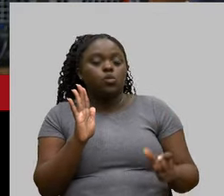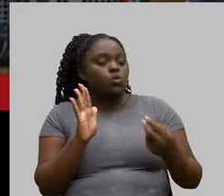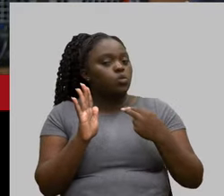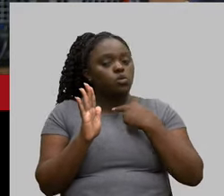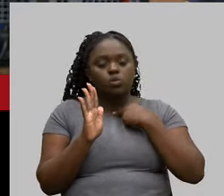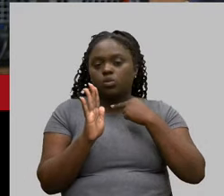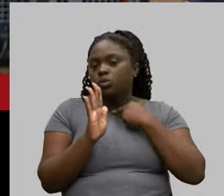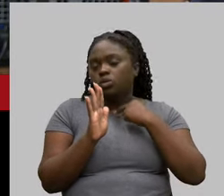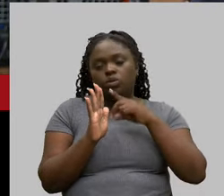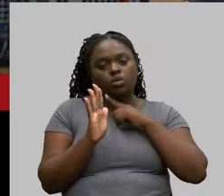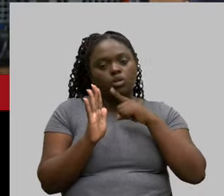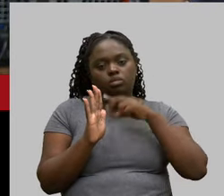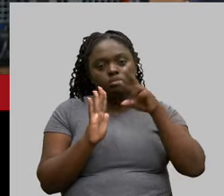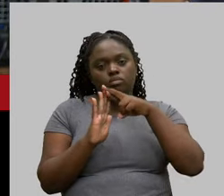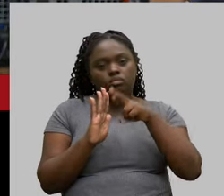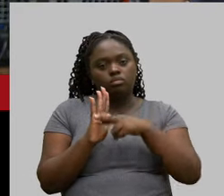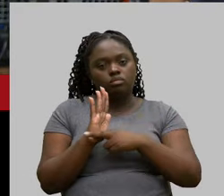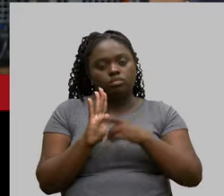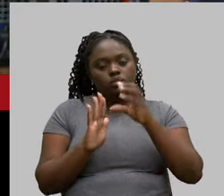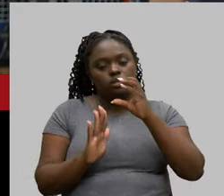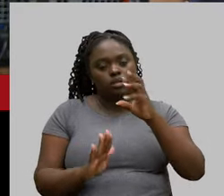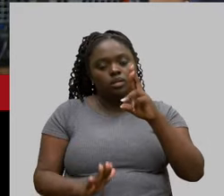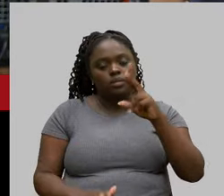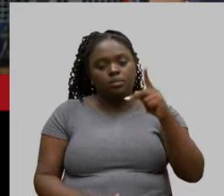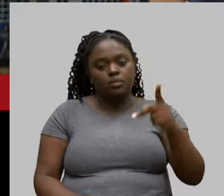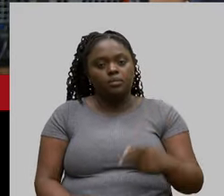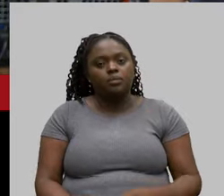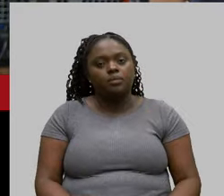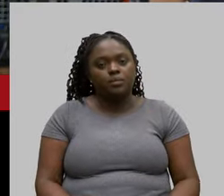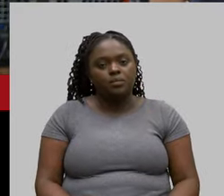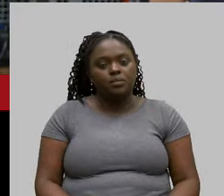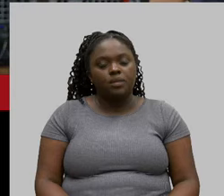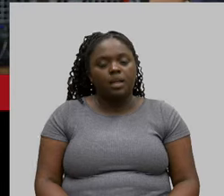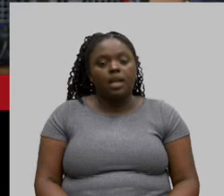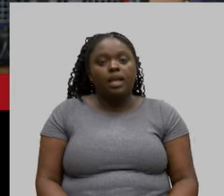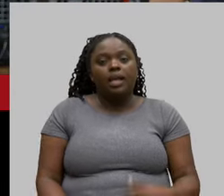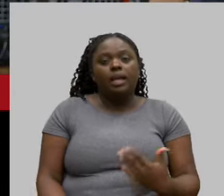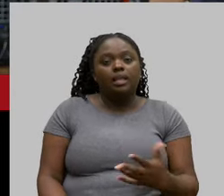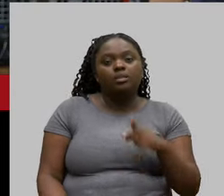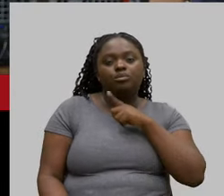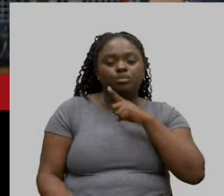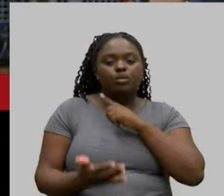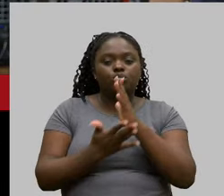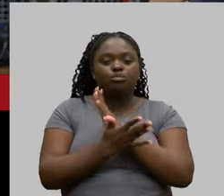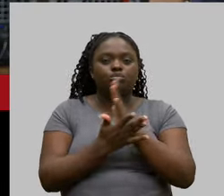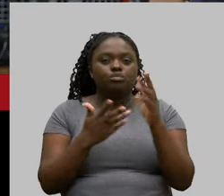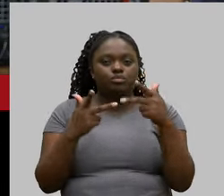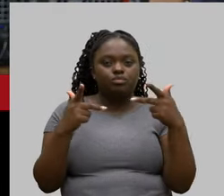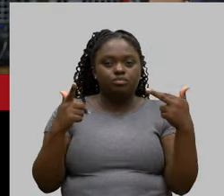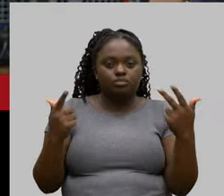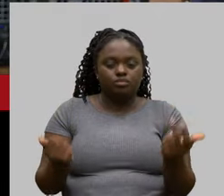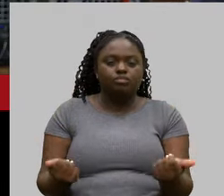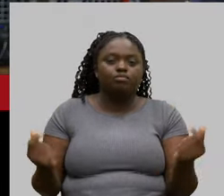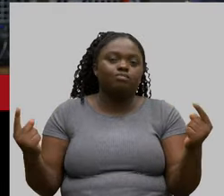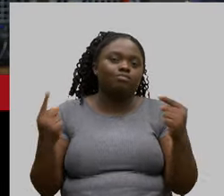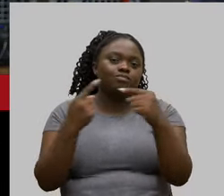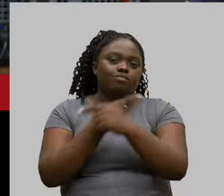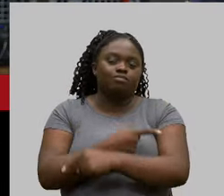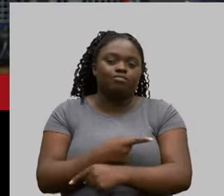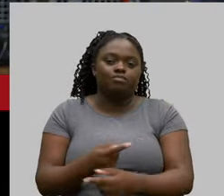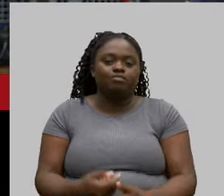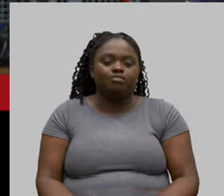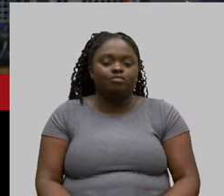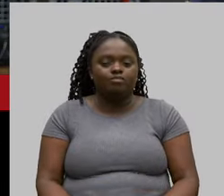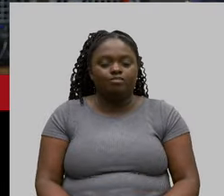pro crp Então ela tem lá um algumas coisinhas lá que a gente assim é contrário vamos dizer assim